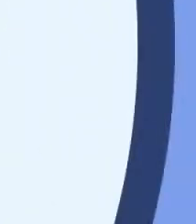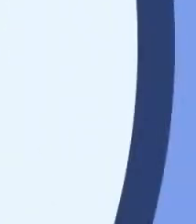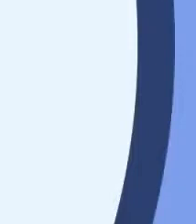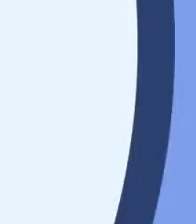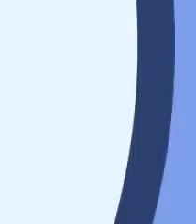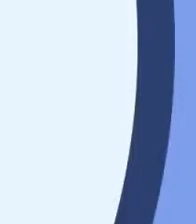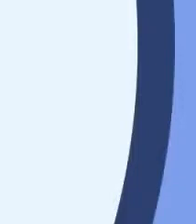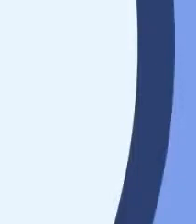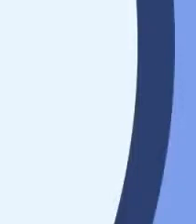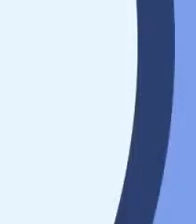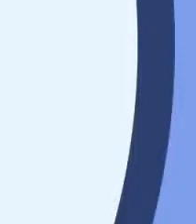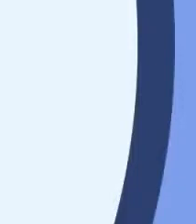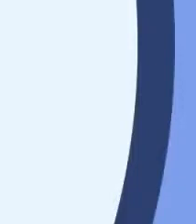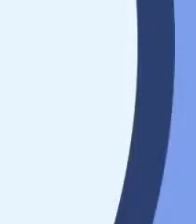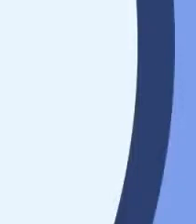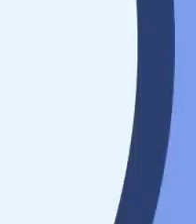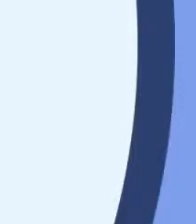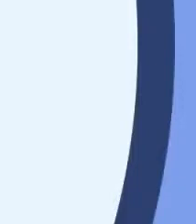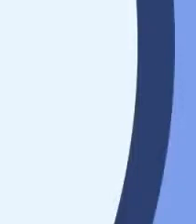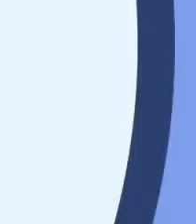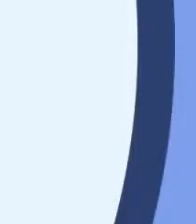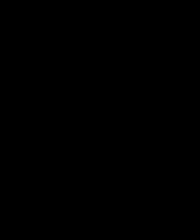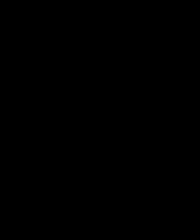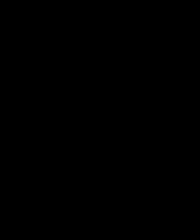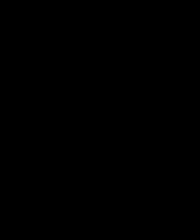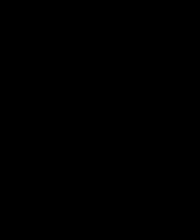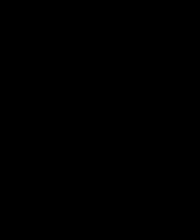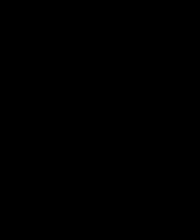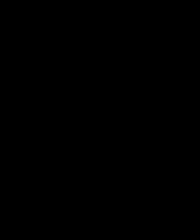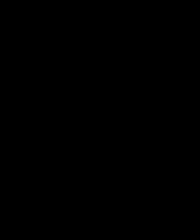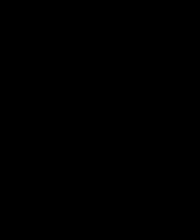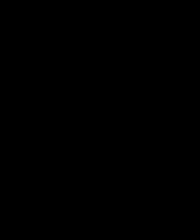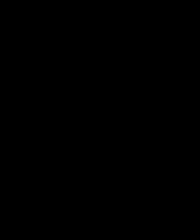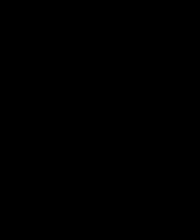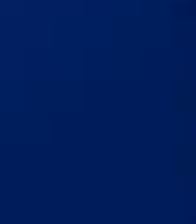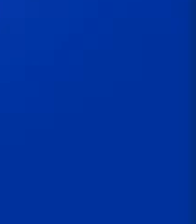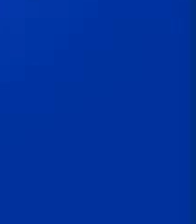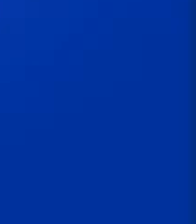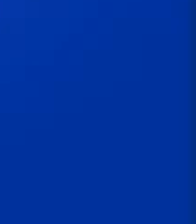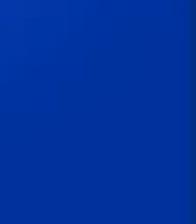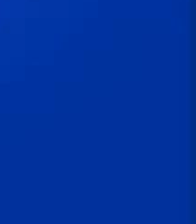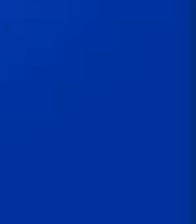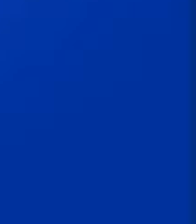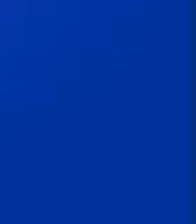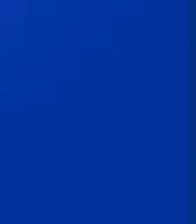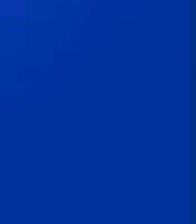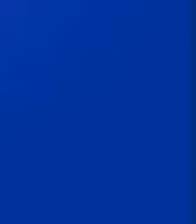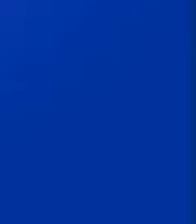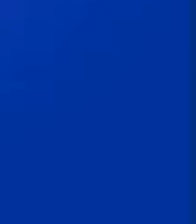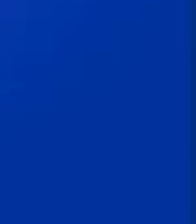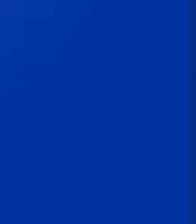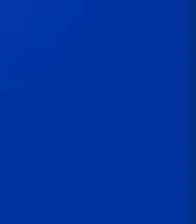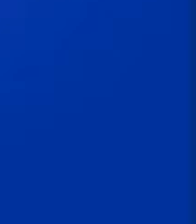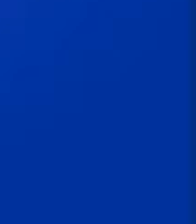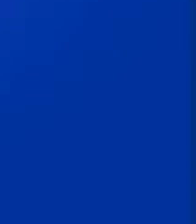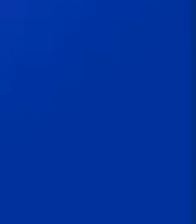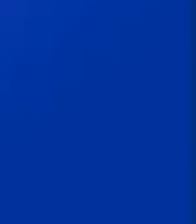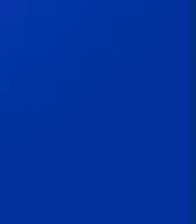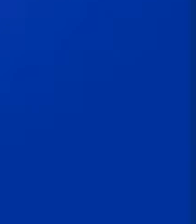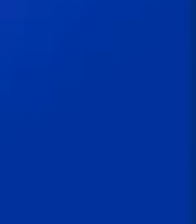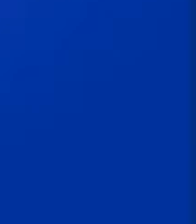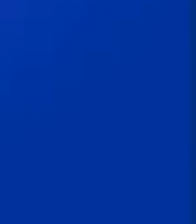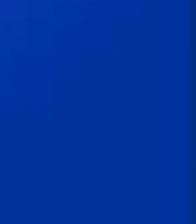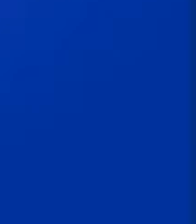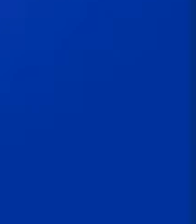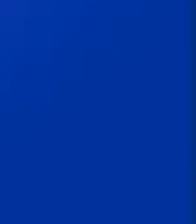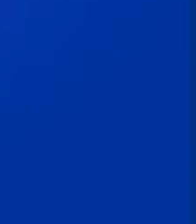já? Acabou? Beleza. Novo. Eita, cara. Cansa demais.